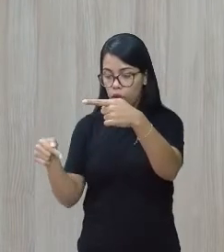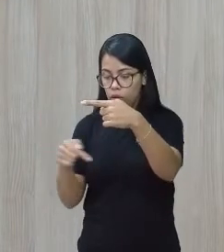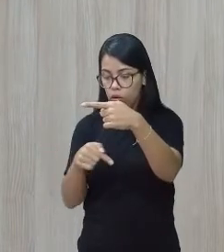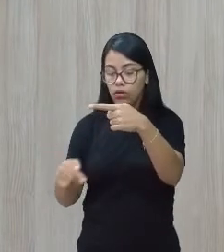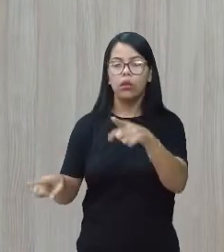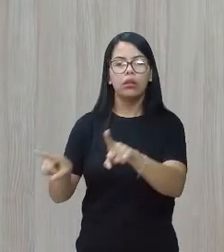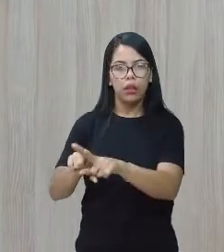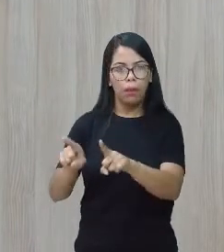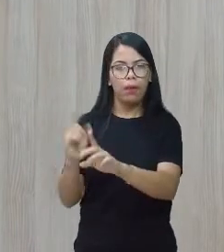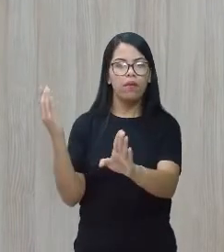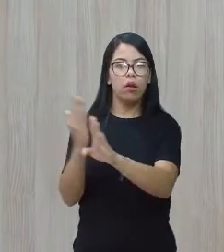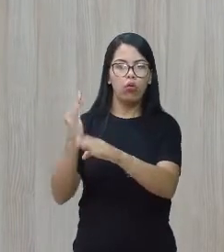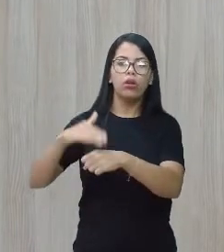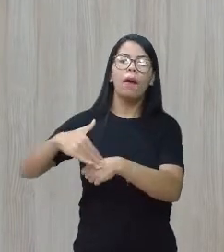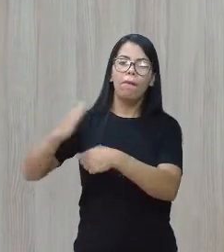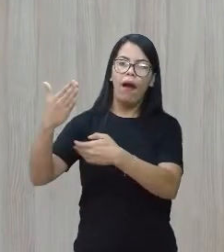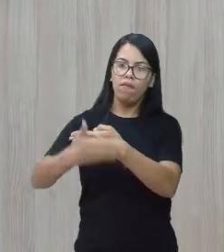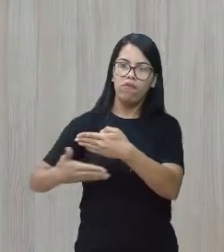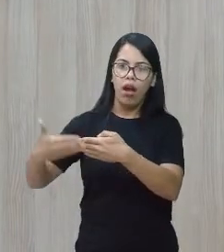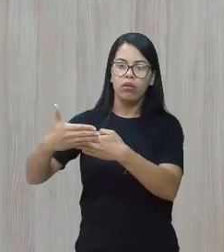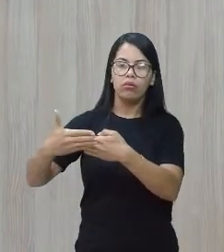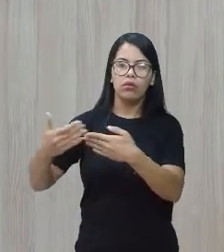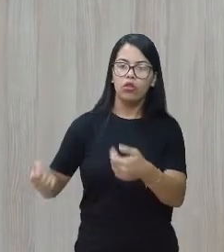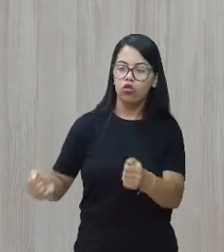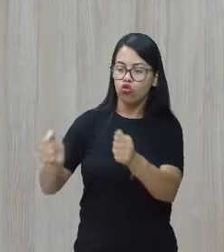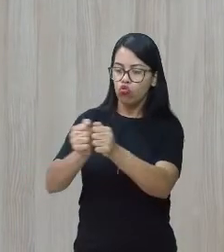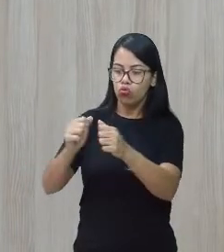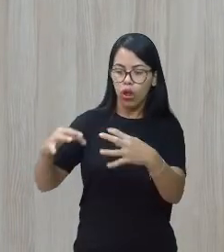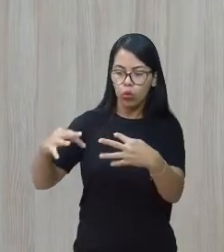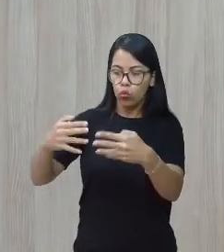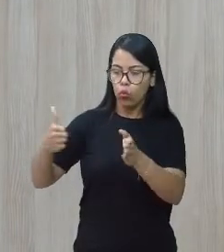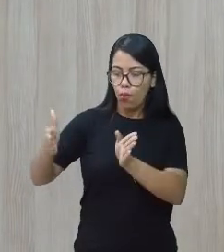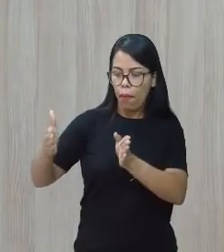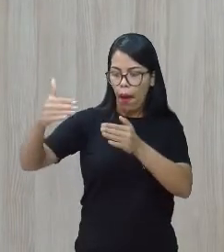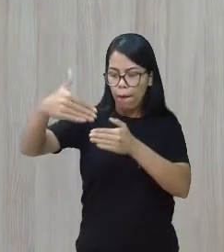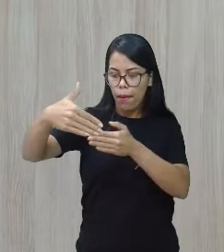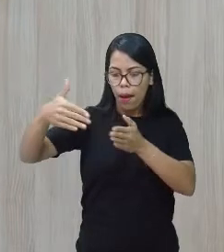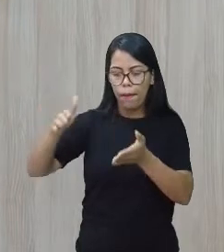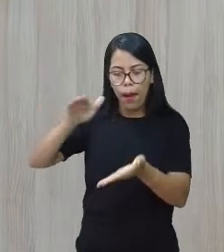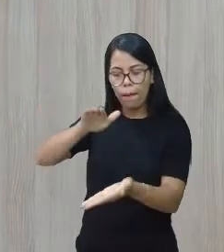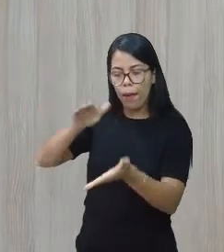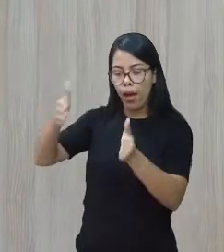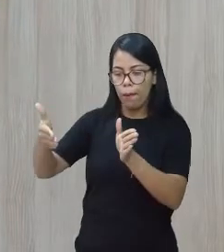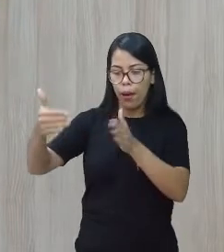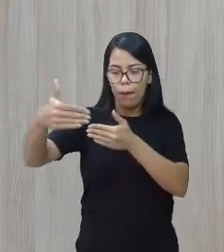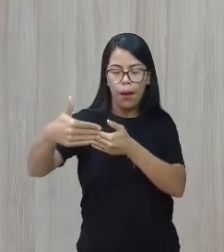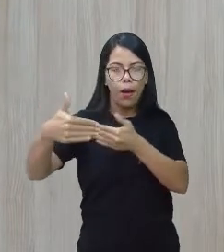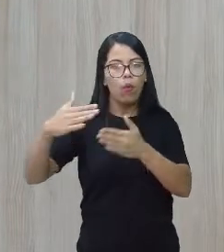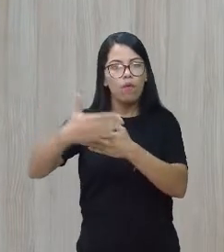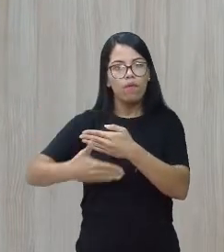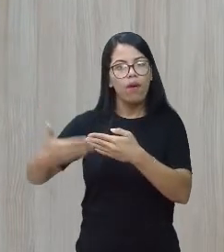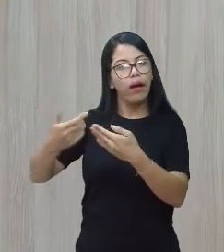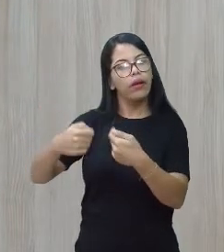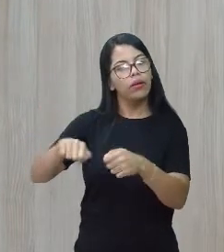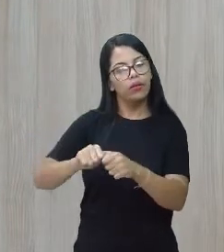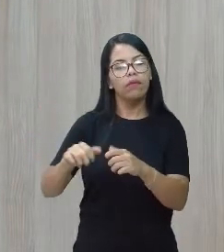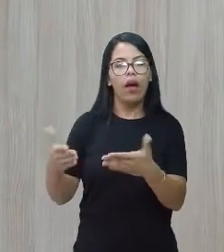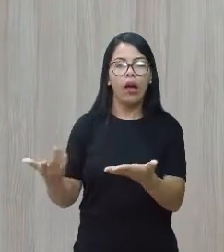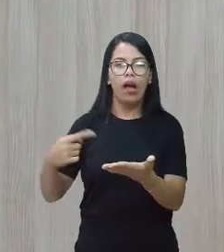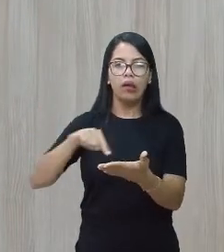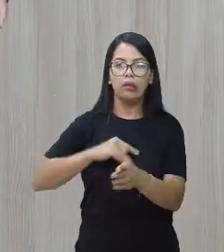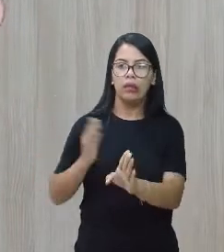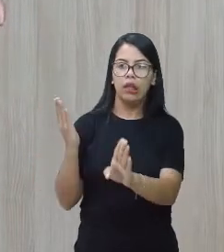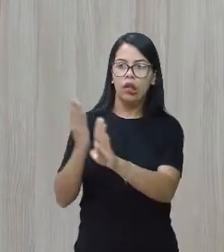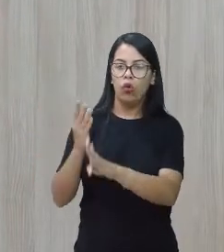também mais faces. E a união dessas faces, quando a gente faz a união dessas faces, a gente encontra